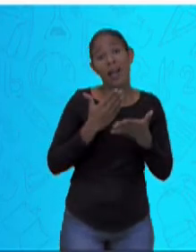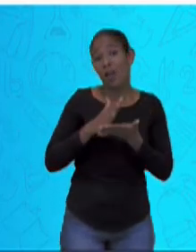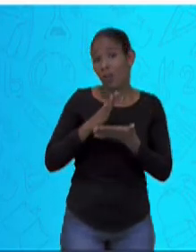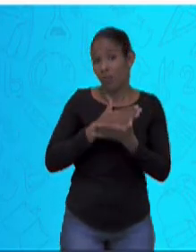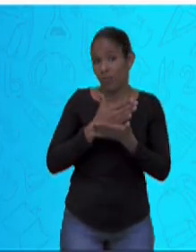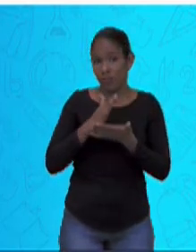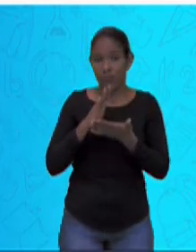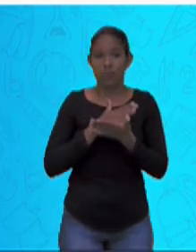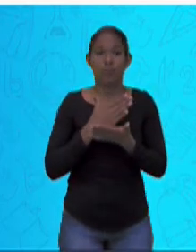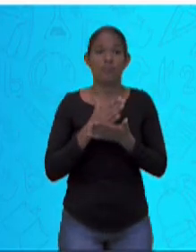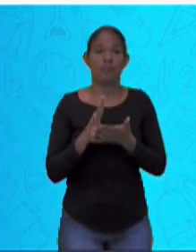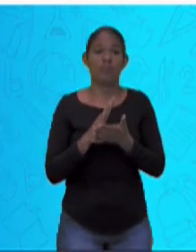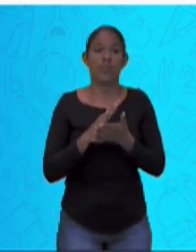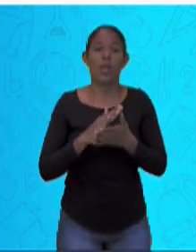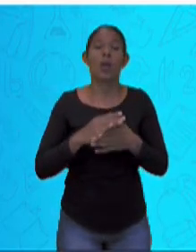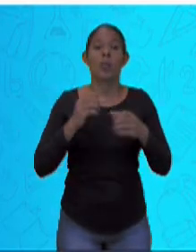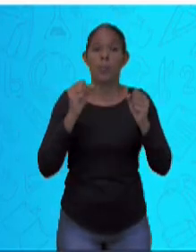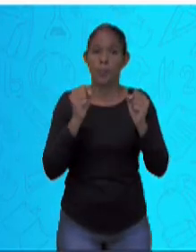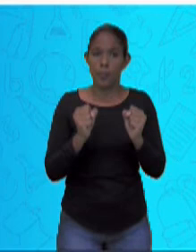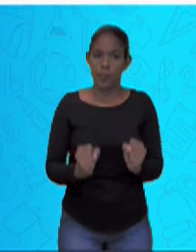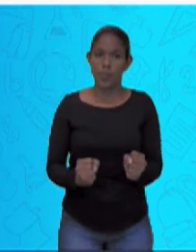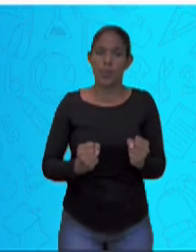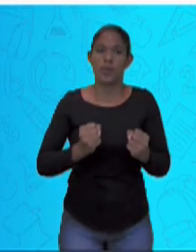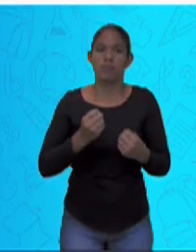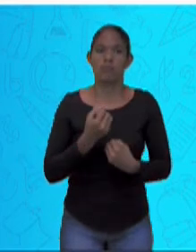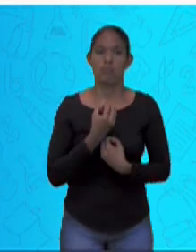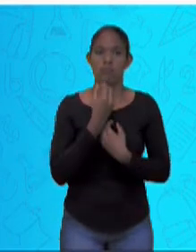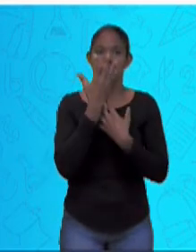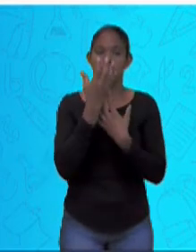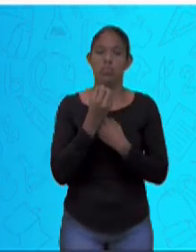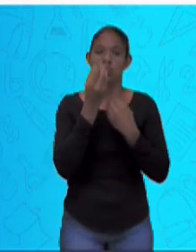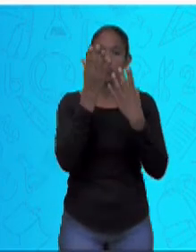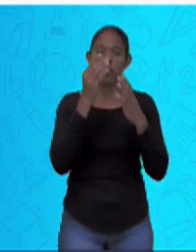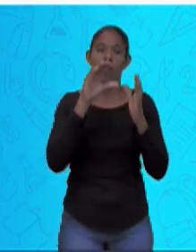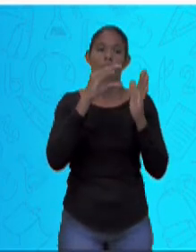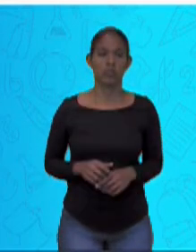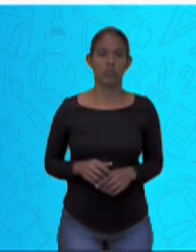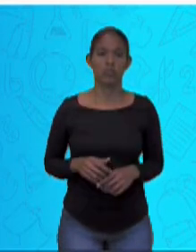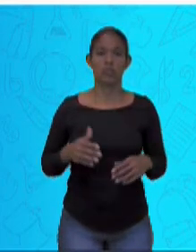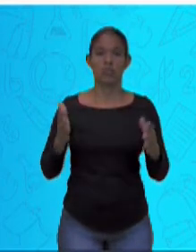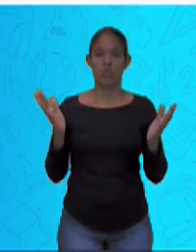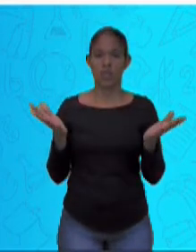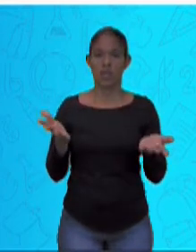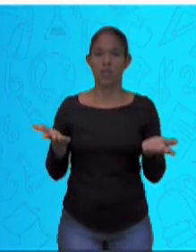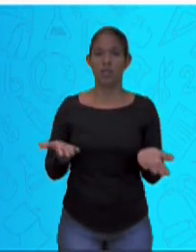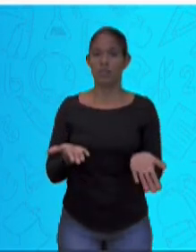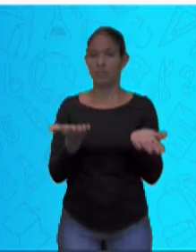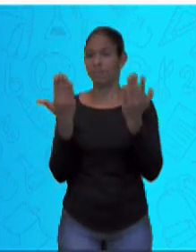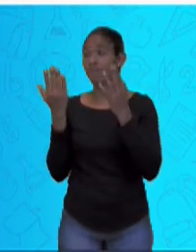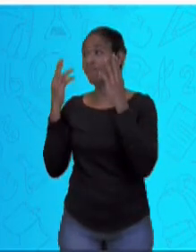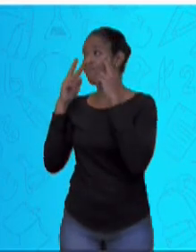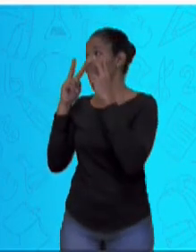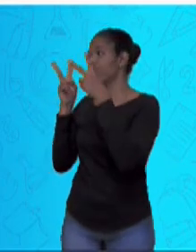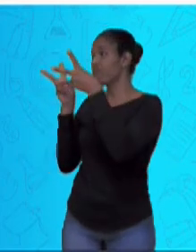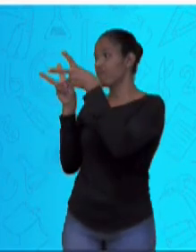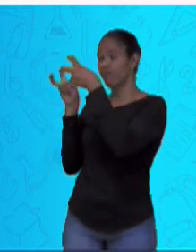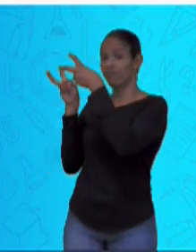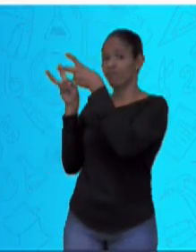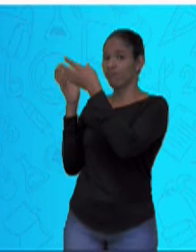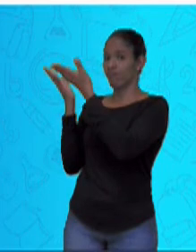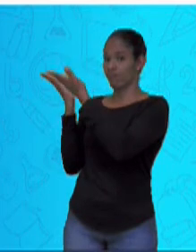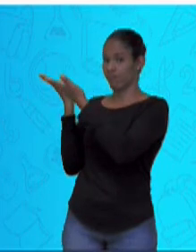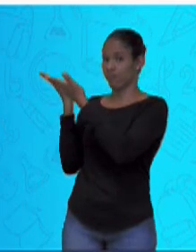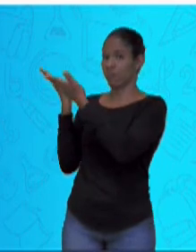ocasiões, podem se manifestar também no meio deles. Agora, vamos observar